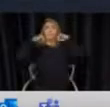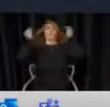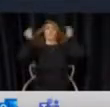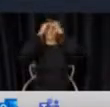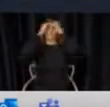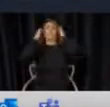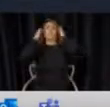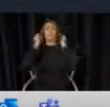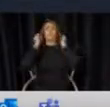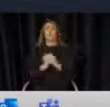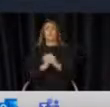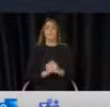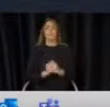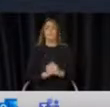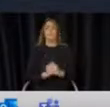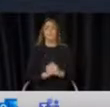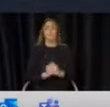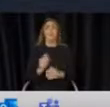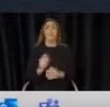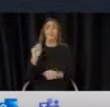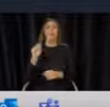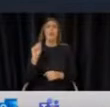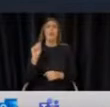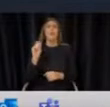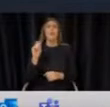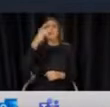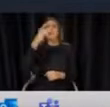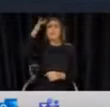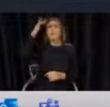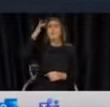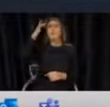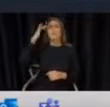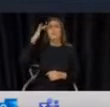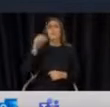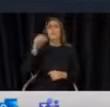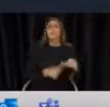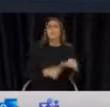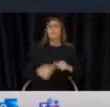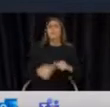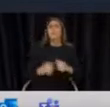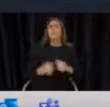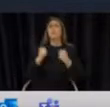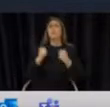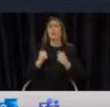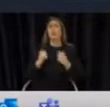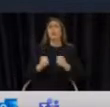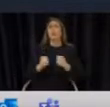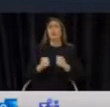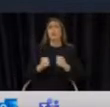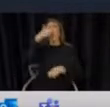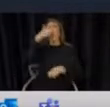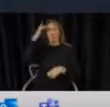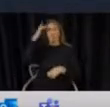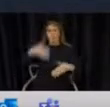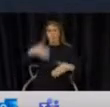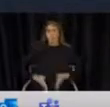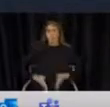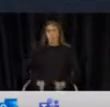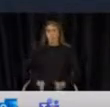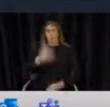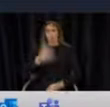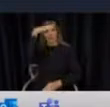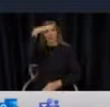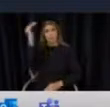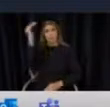que pode fazer transplante aqui no Brasil? Então, são brasileiros nascidos ou naturalizados aqui e que precisam estar inscritos